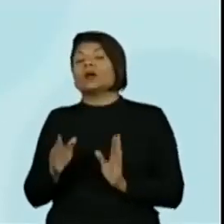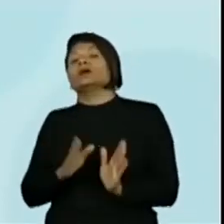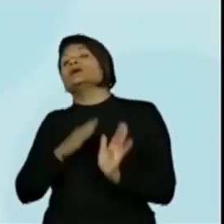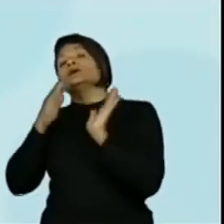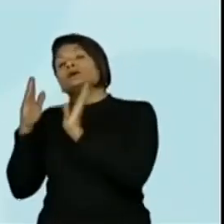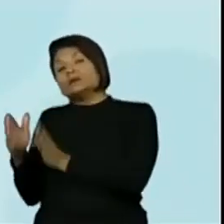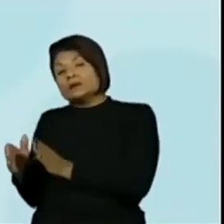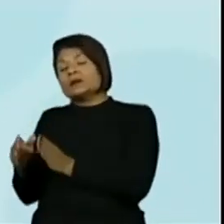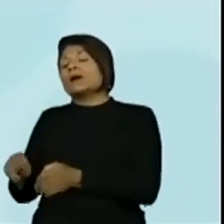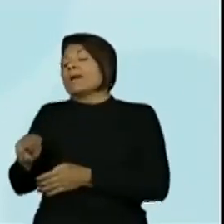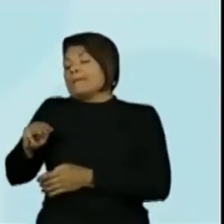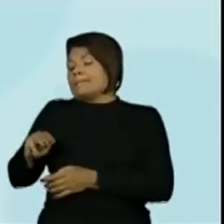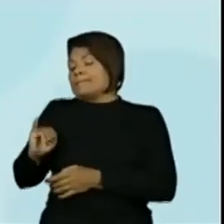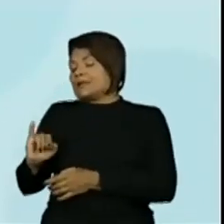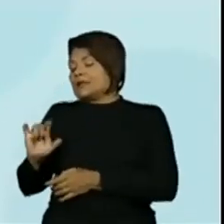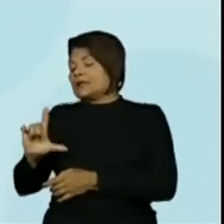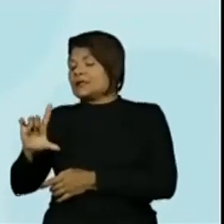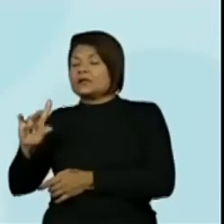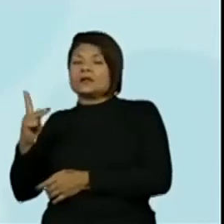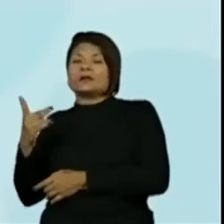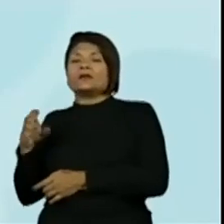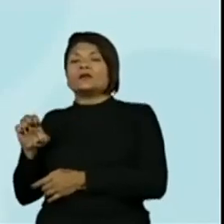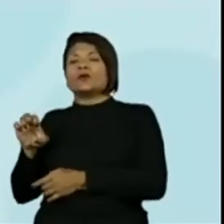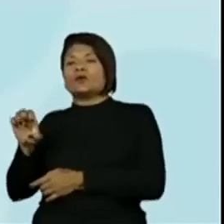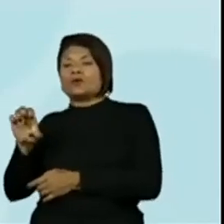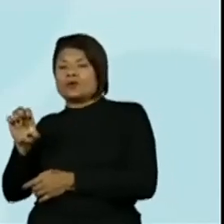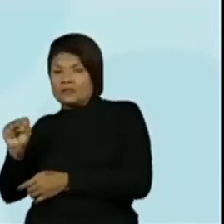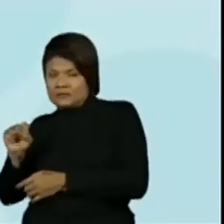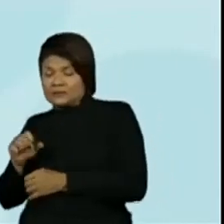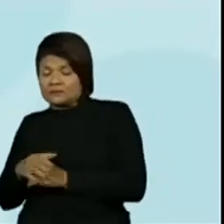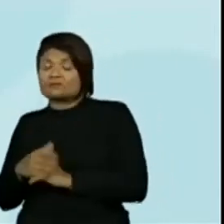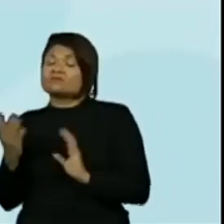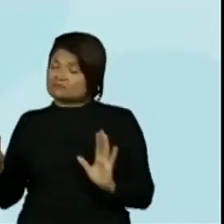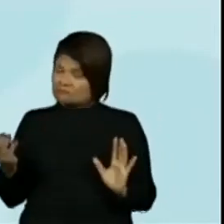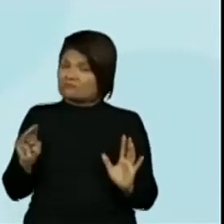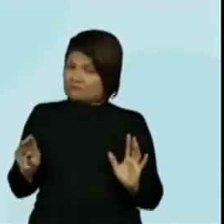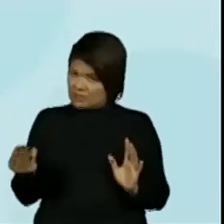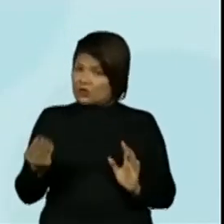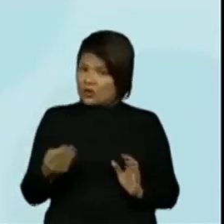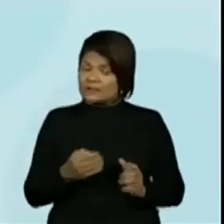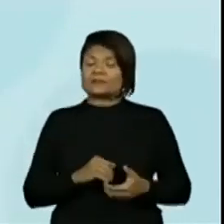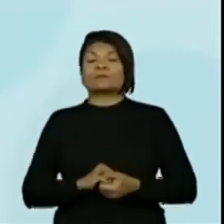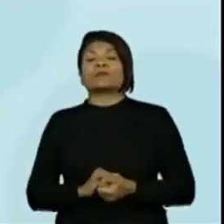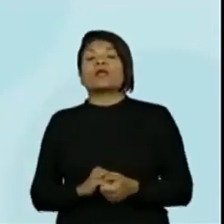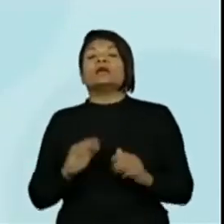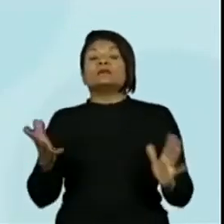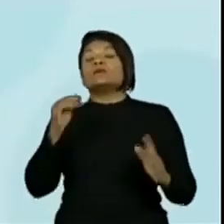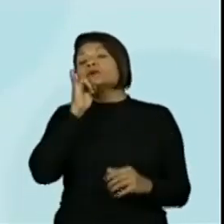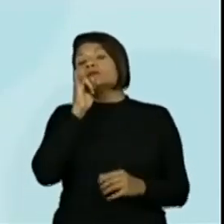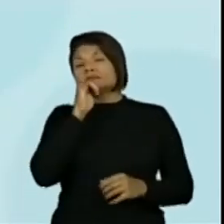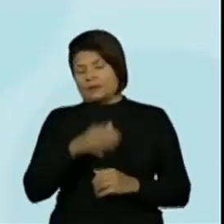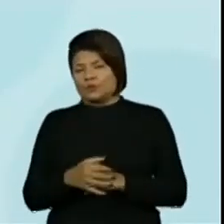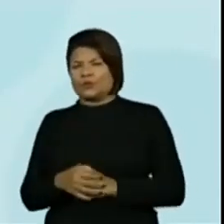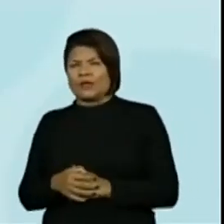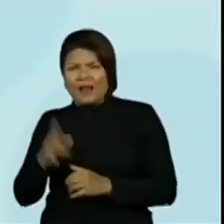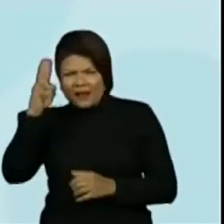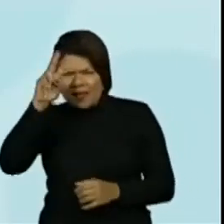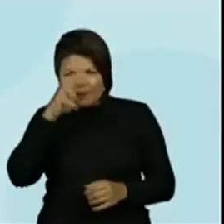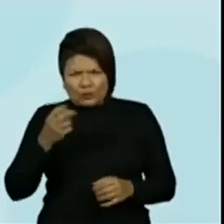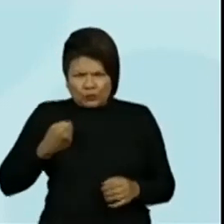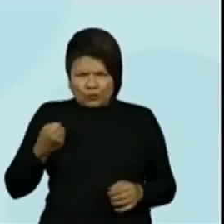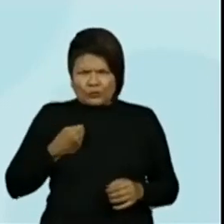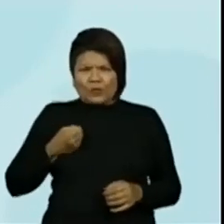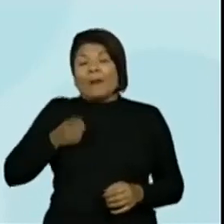a classe dos milhões, que você lê com milhões. Então, por exemplo, lembra aquele número?